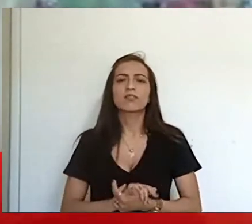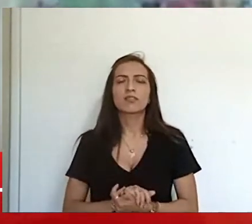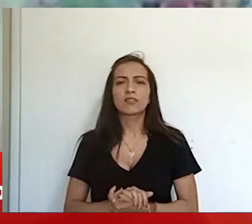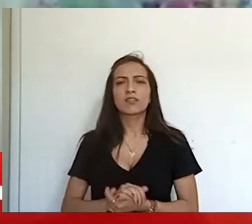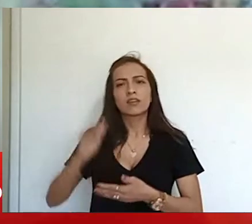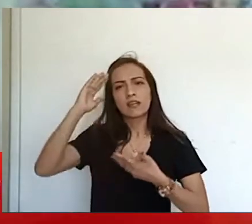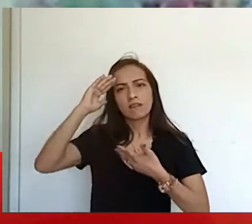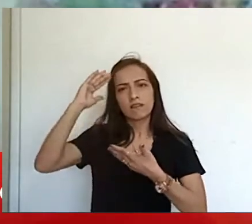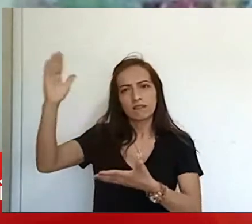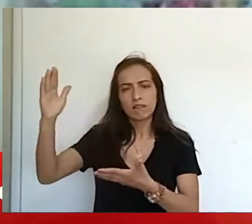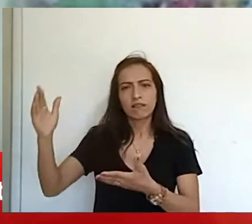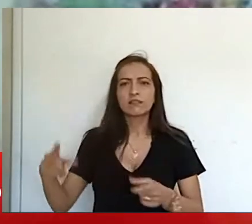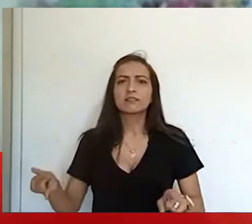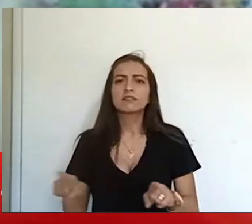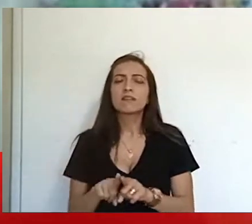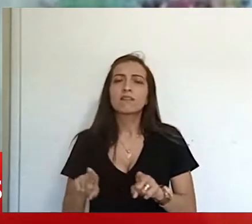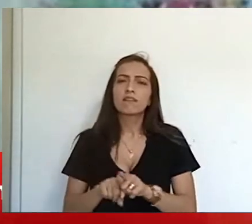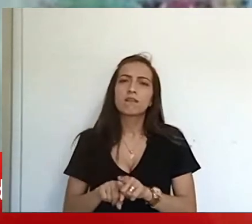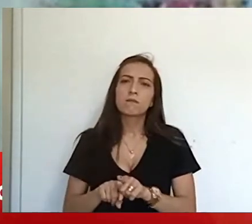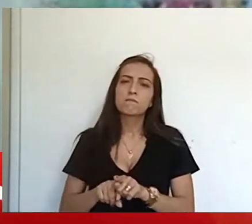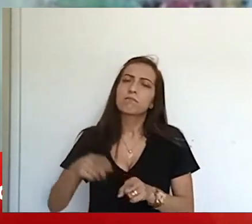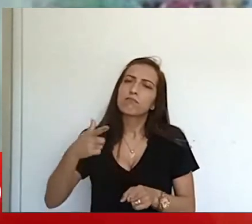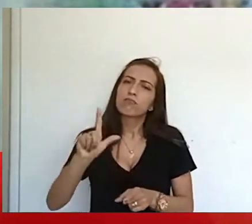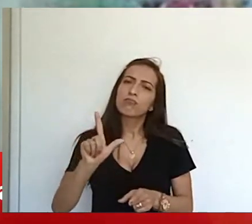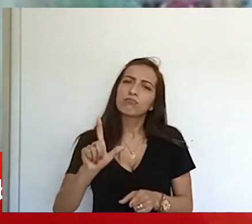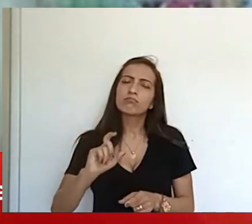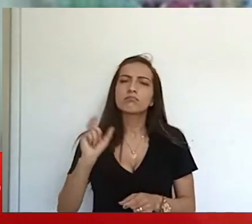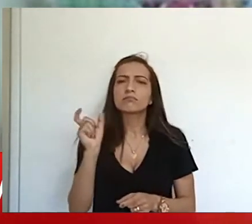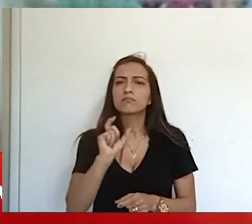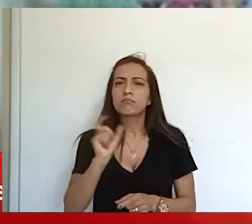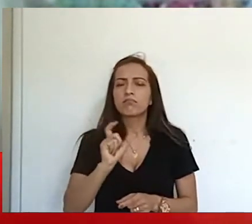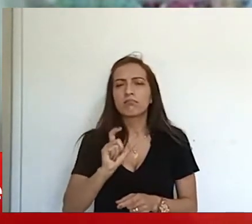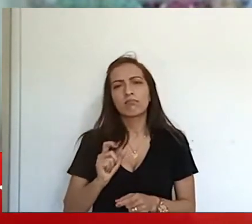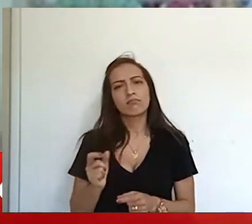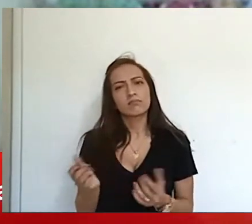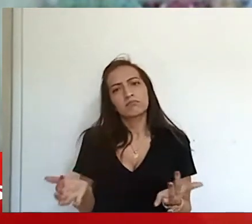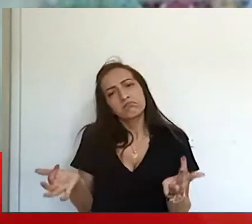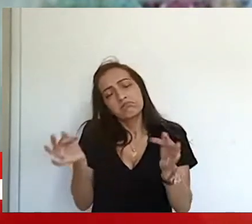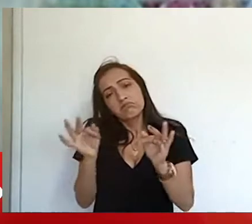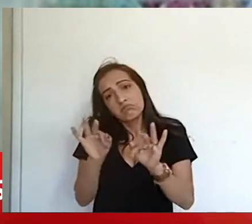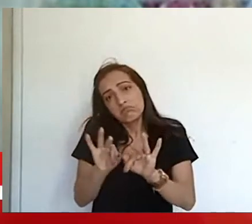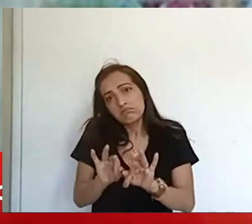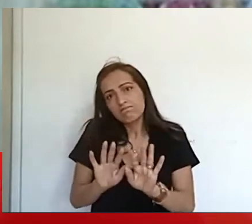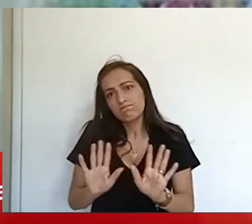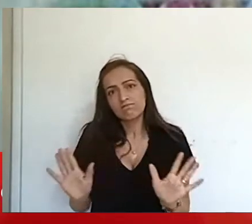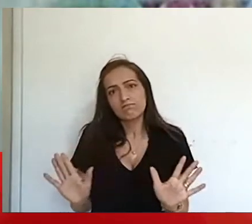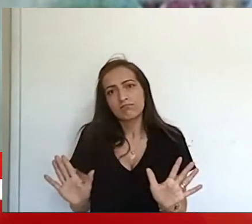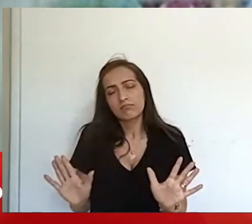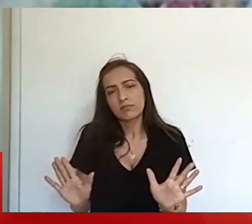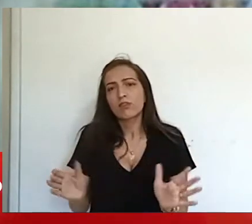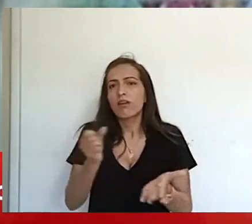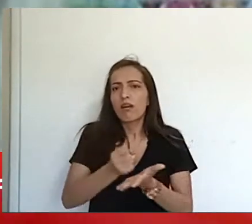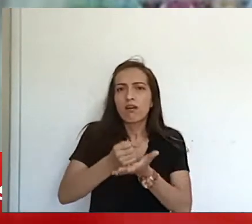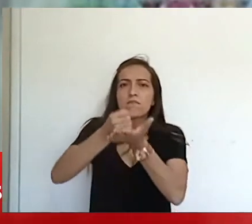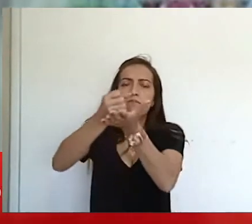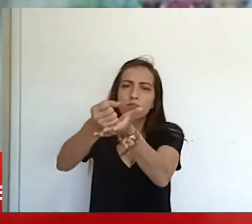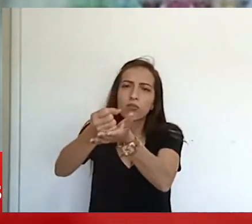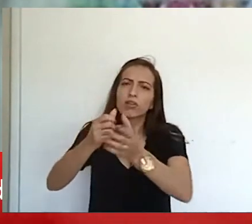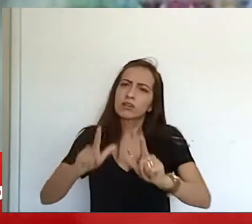ganhar o tempo em outras palavras. Mas é isso. Então, estou aqui apoiando as lutas do